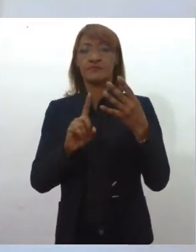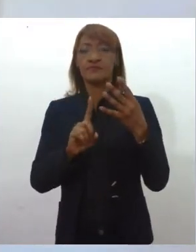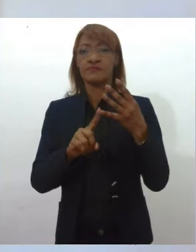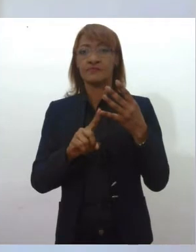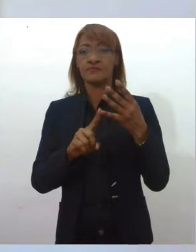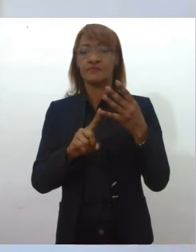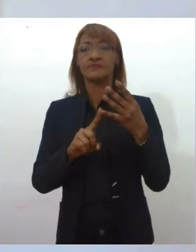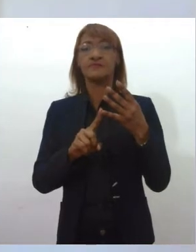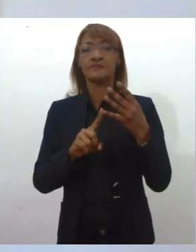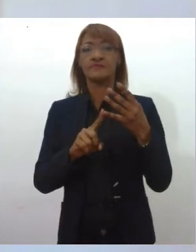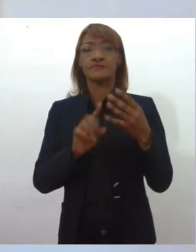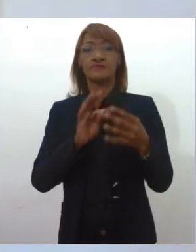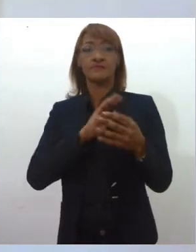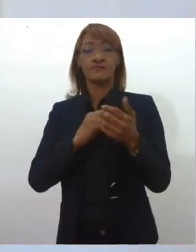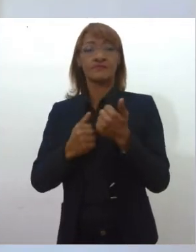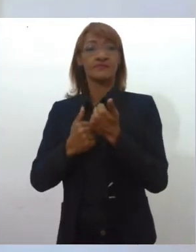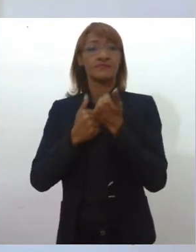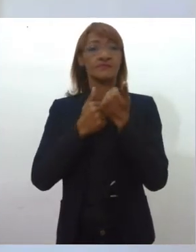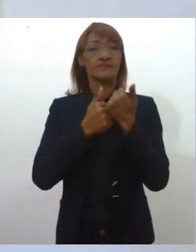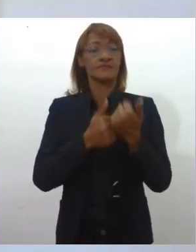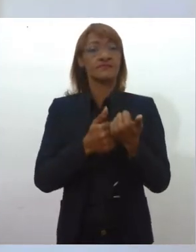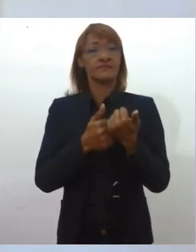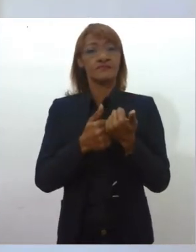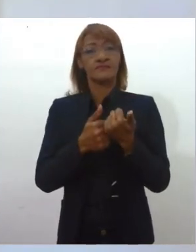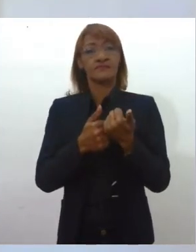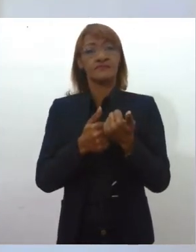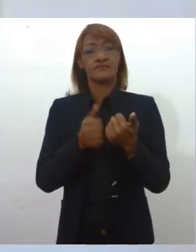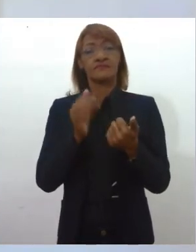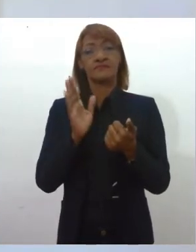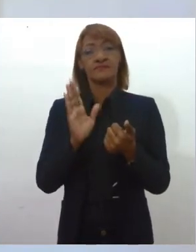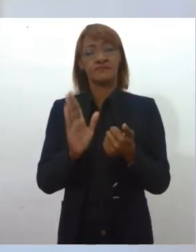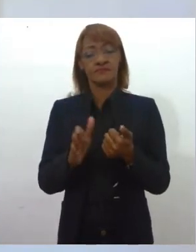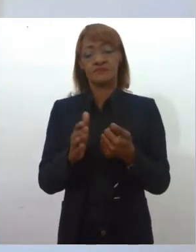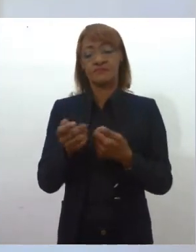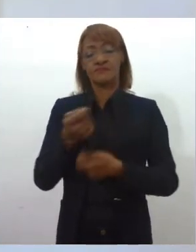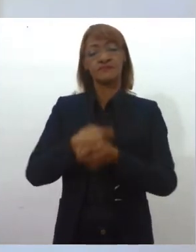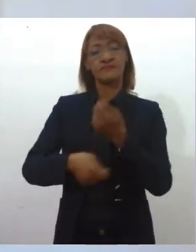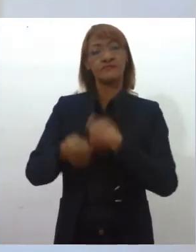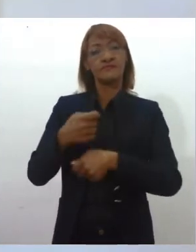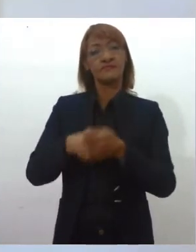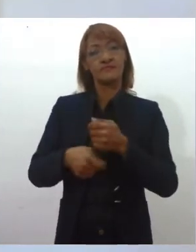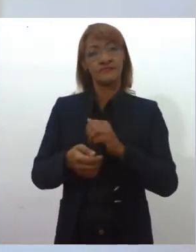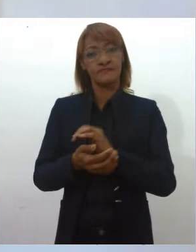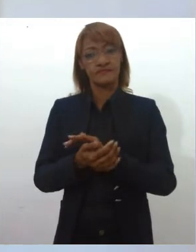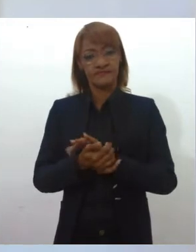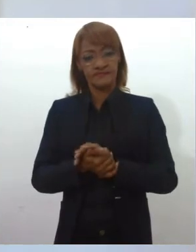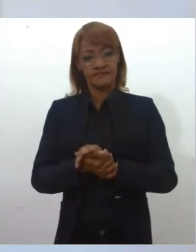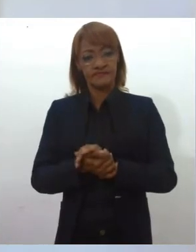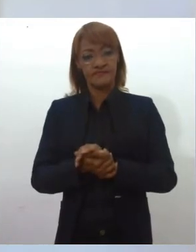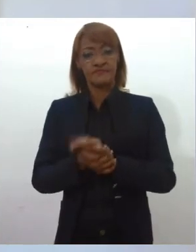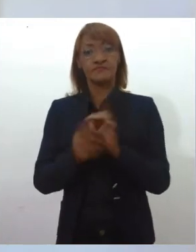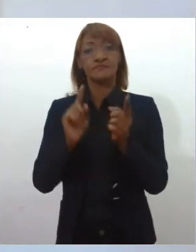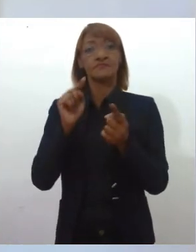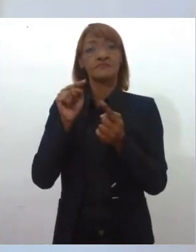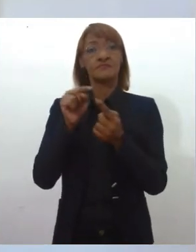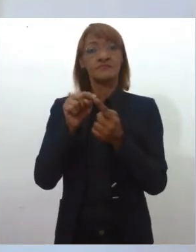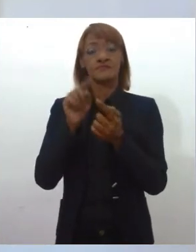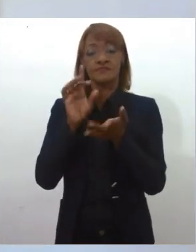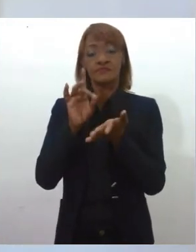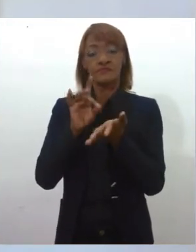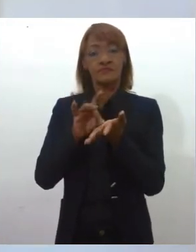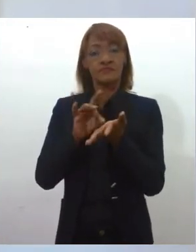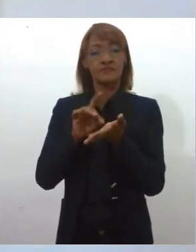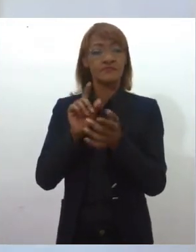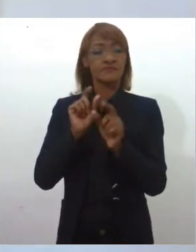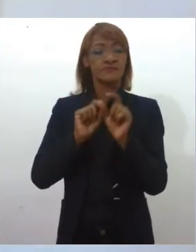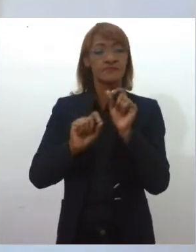técnico científico para graduados em economia. Na realidade, o objetivo é uma produção, né, um